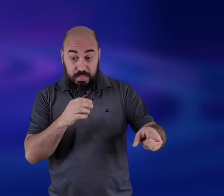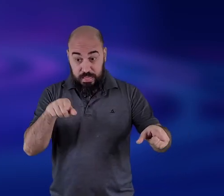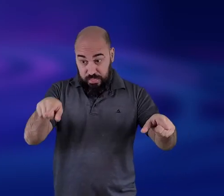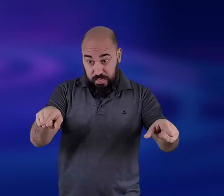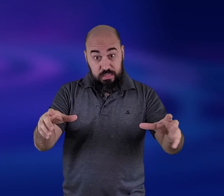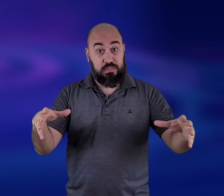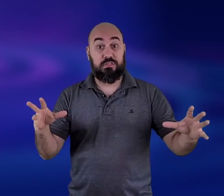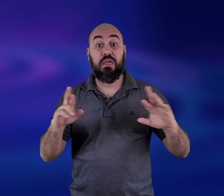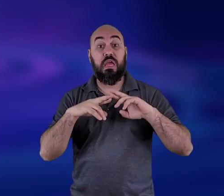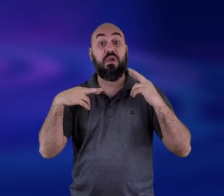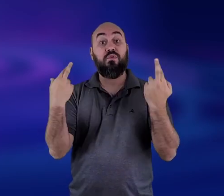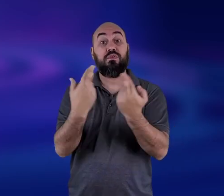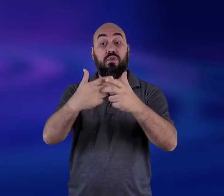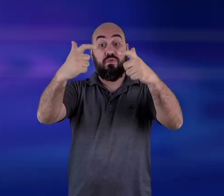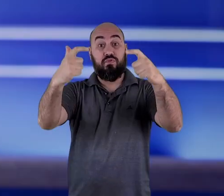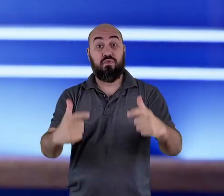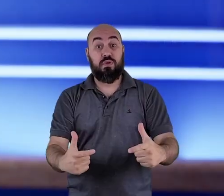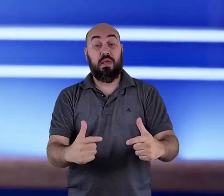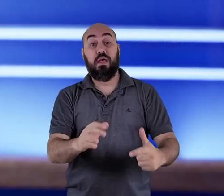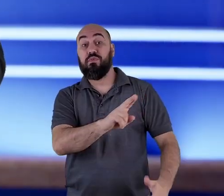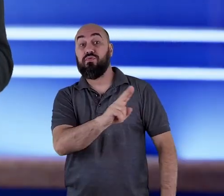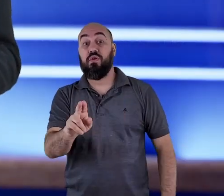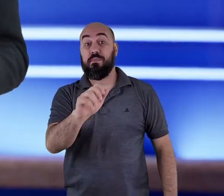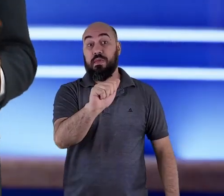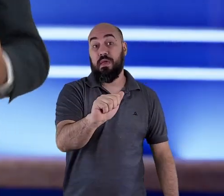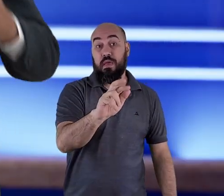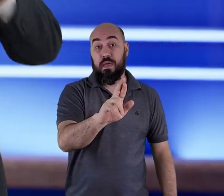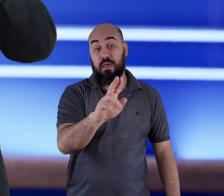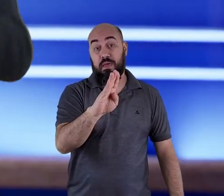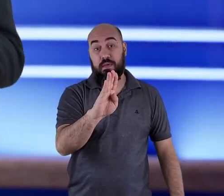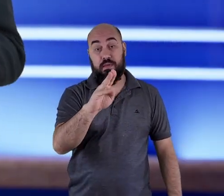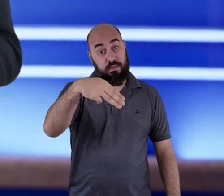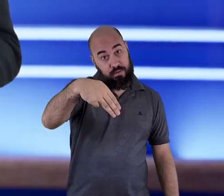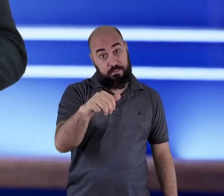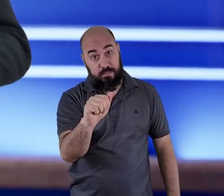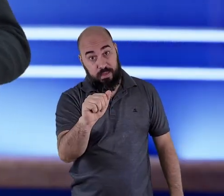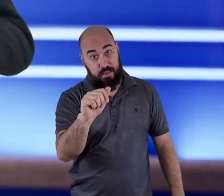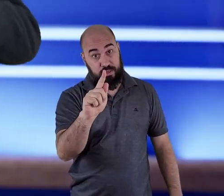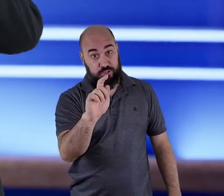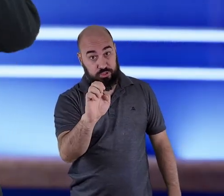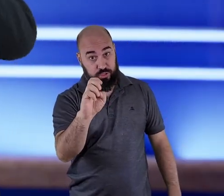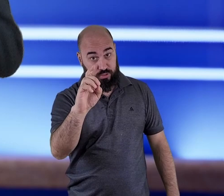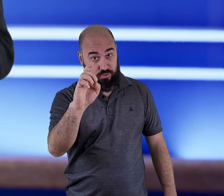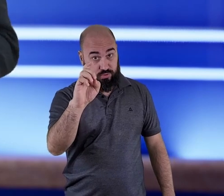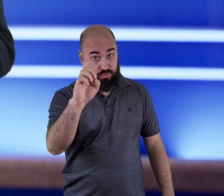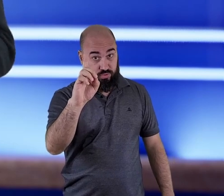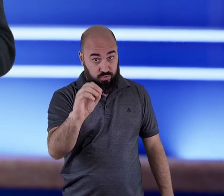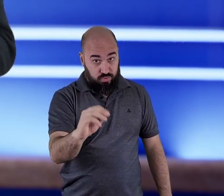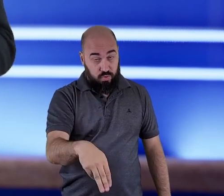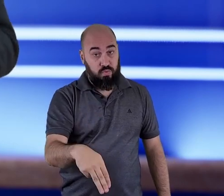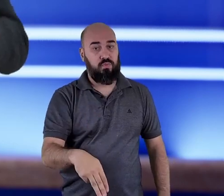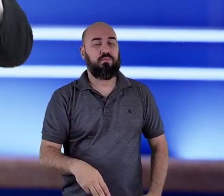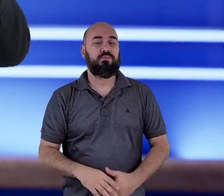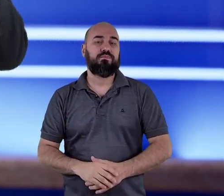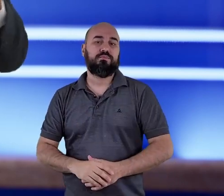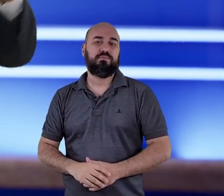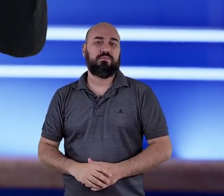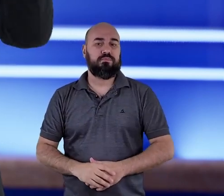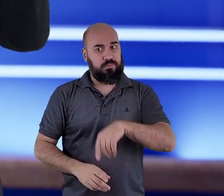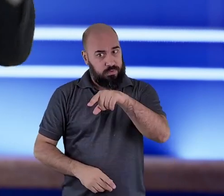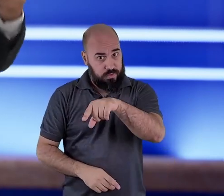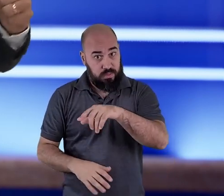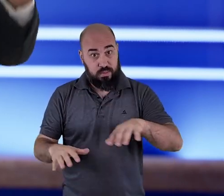chama Armagedon. Ou seja, isso nos leva a uma batalha, que